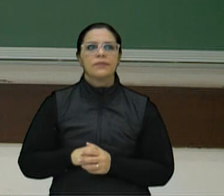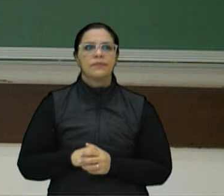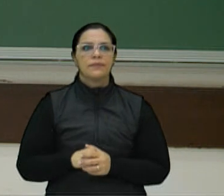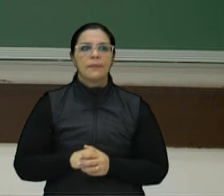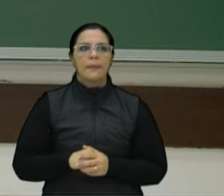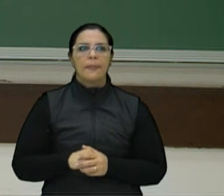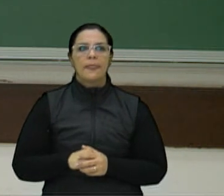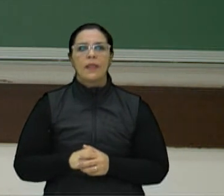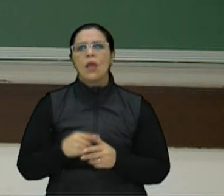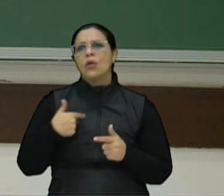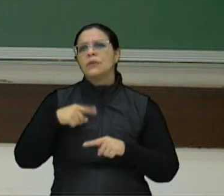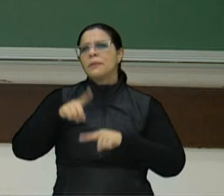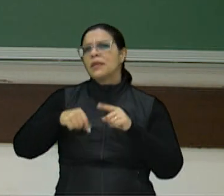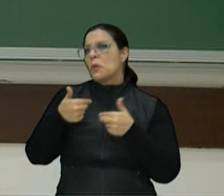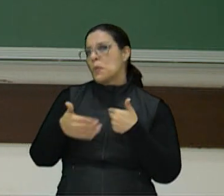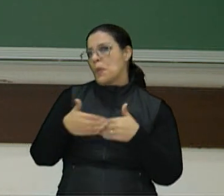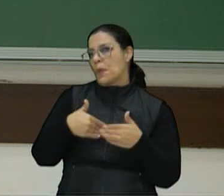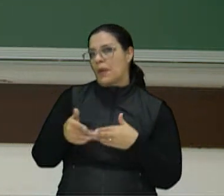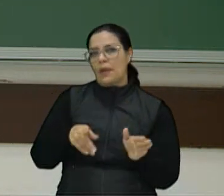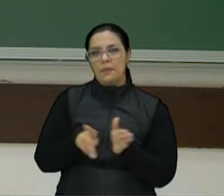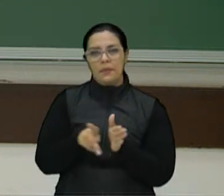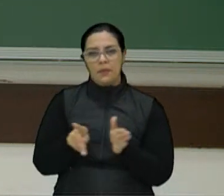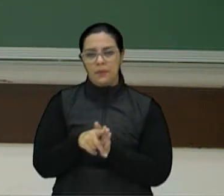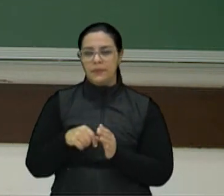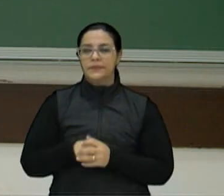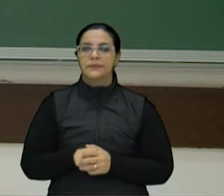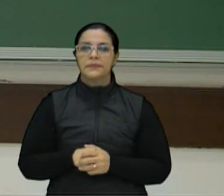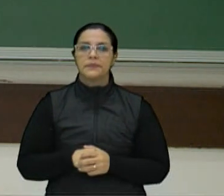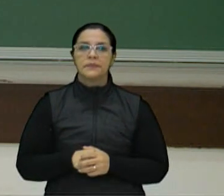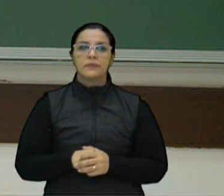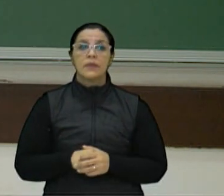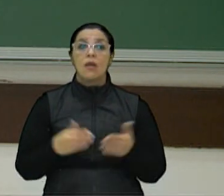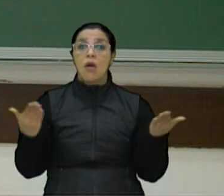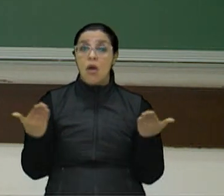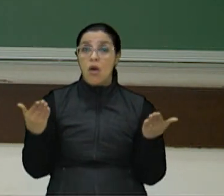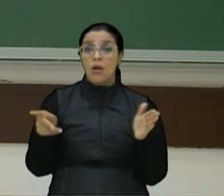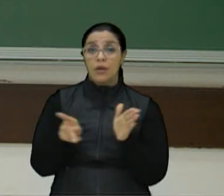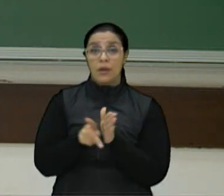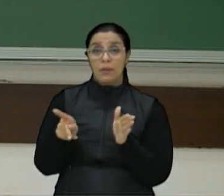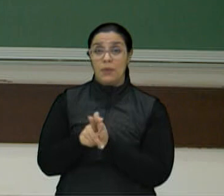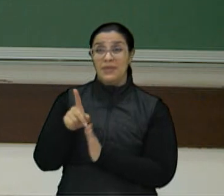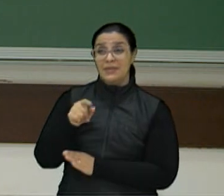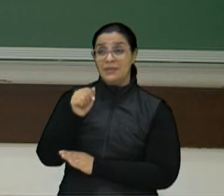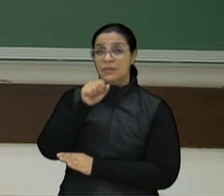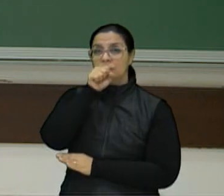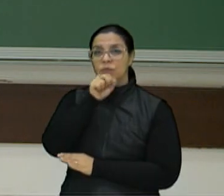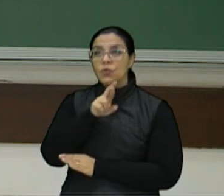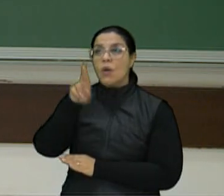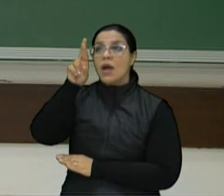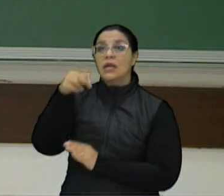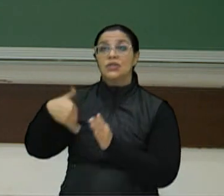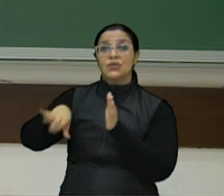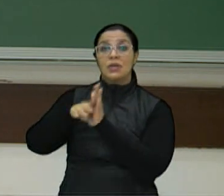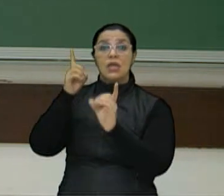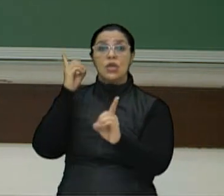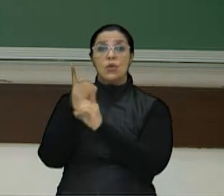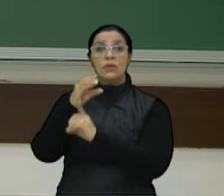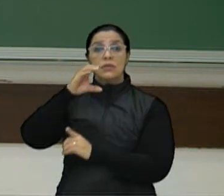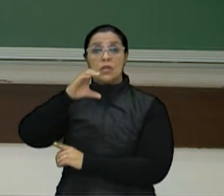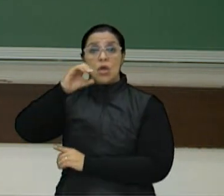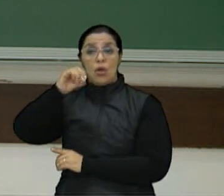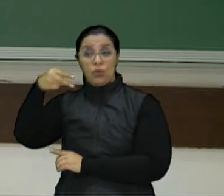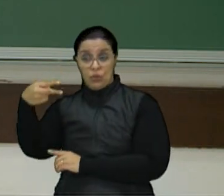um produto qualquer, produto químico qualquer. E se essa partícula for de CO2 ou de qualquer